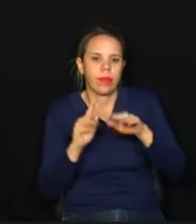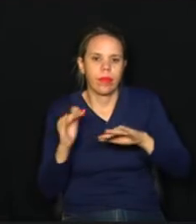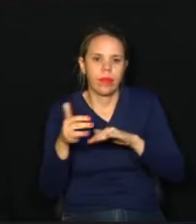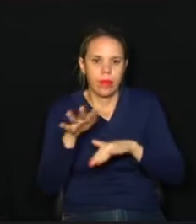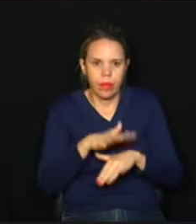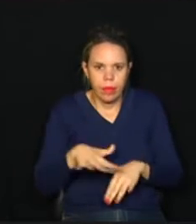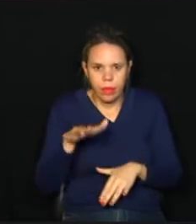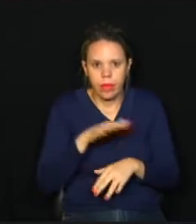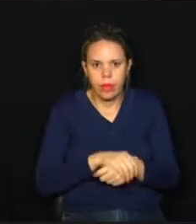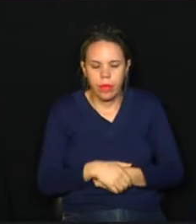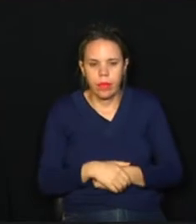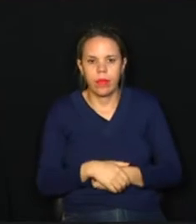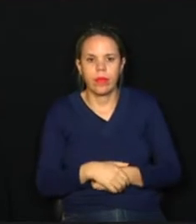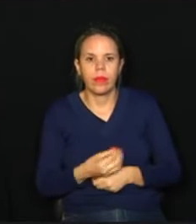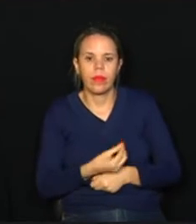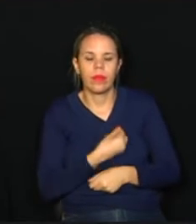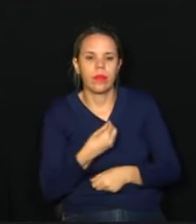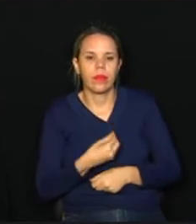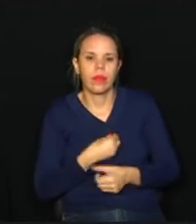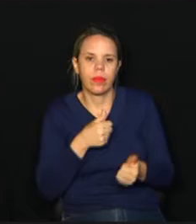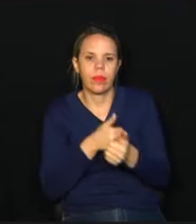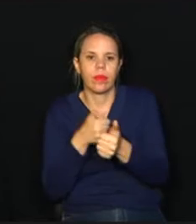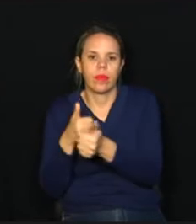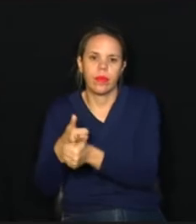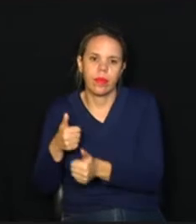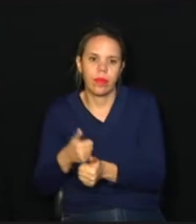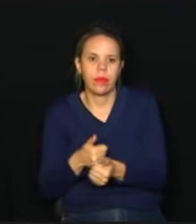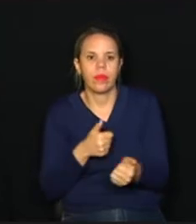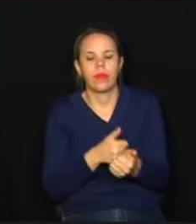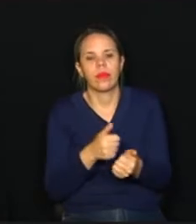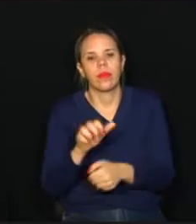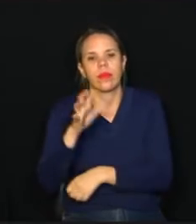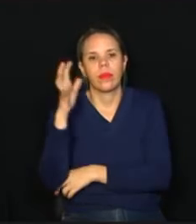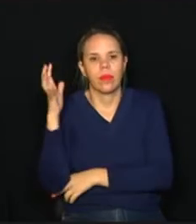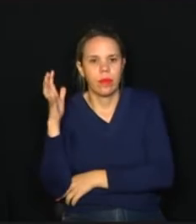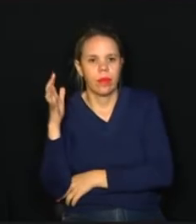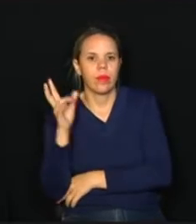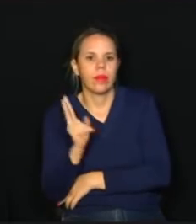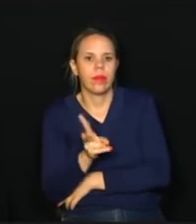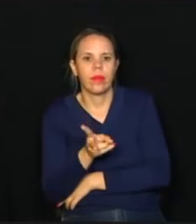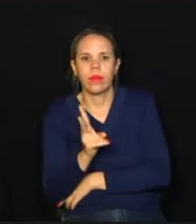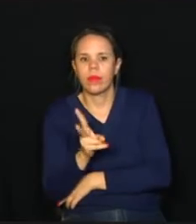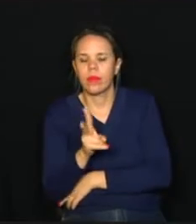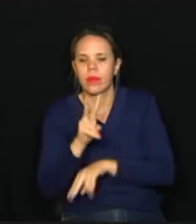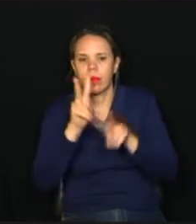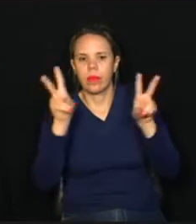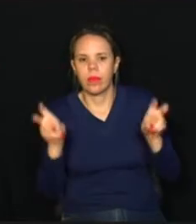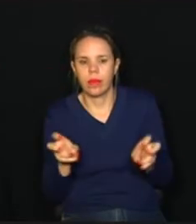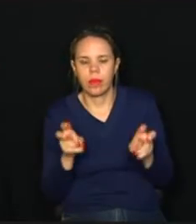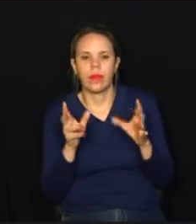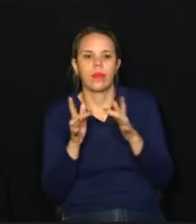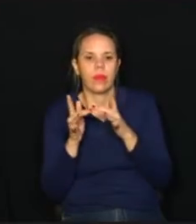comunidades que vivem no entorno das suas áreas, sempre com relação com essas